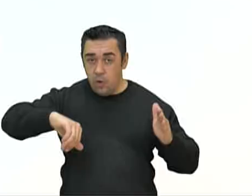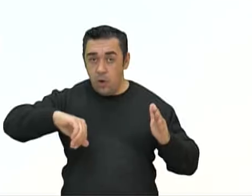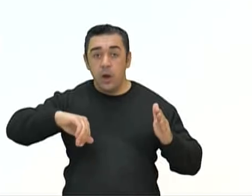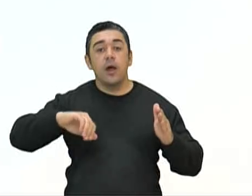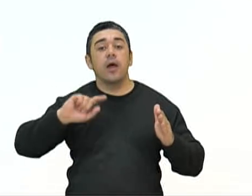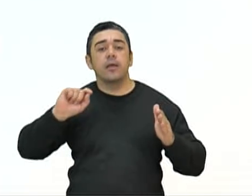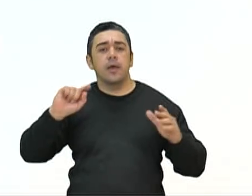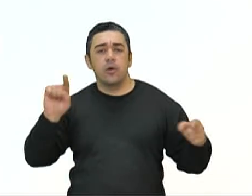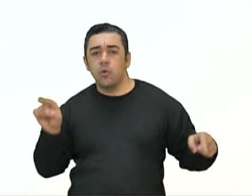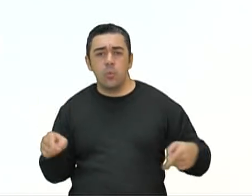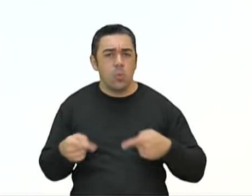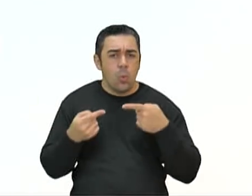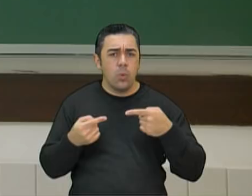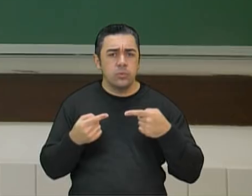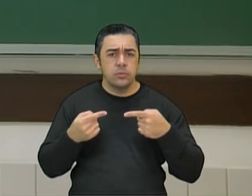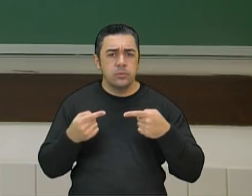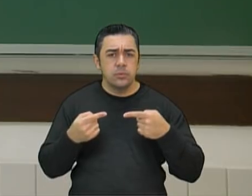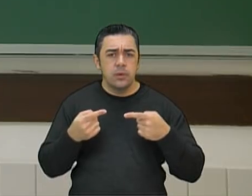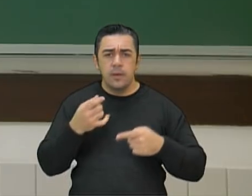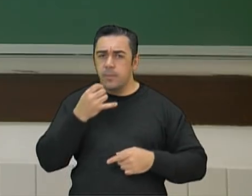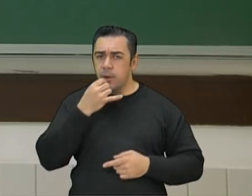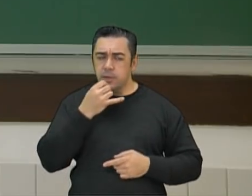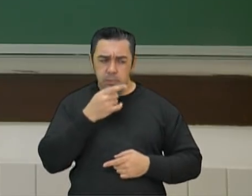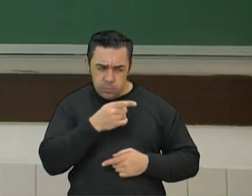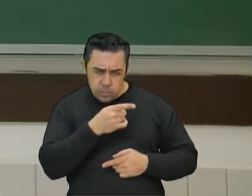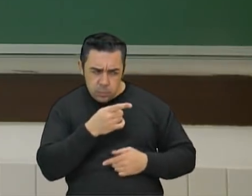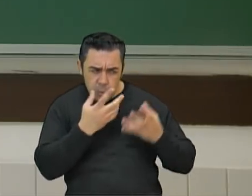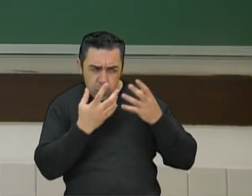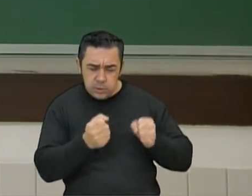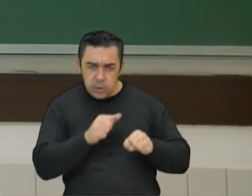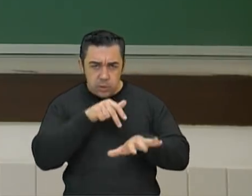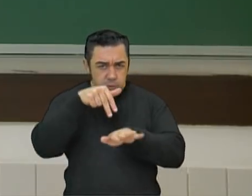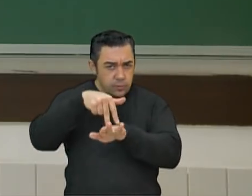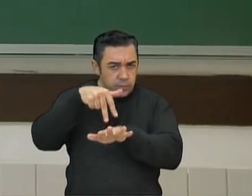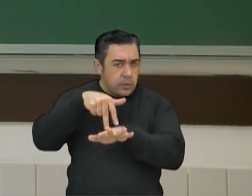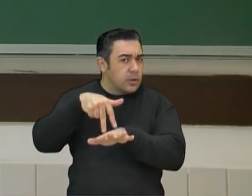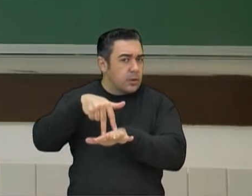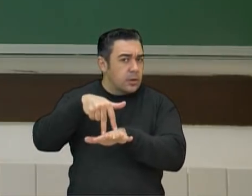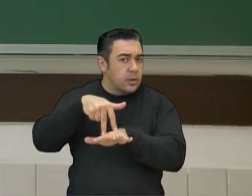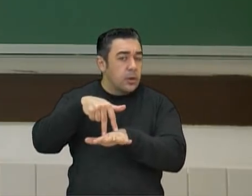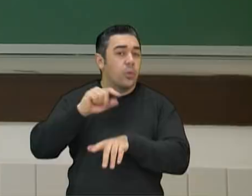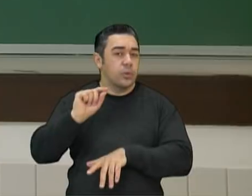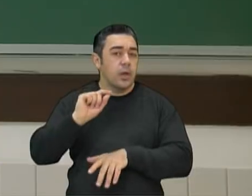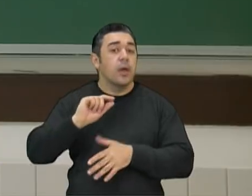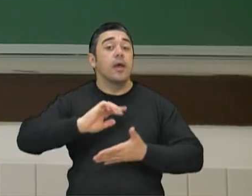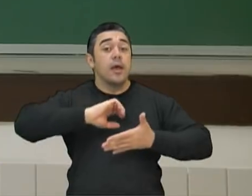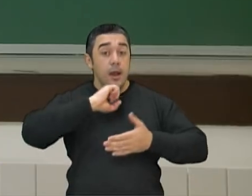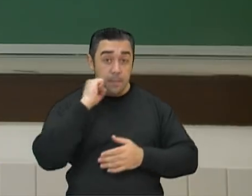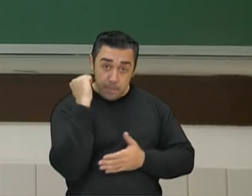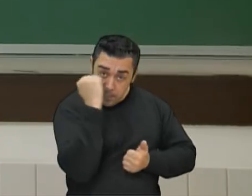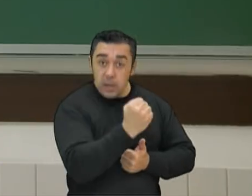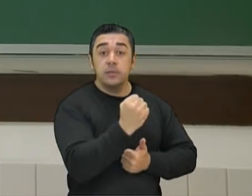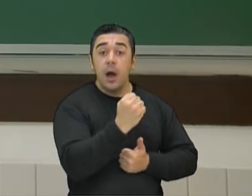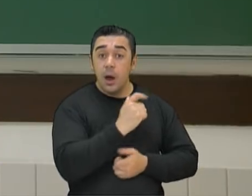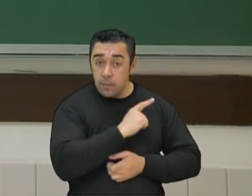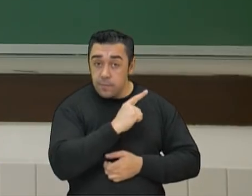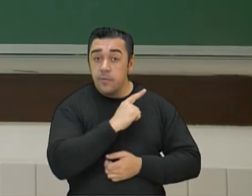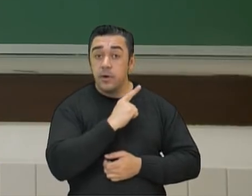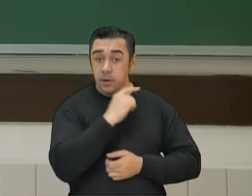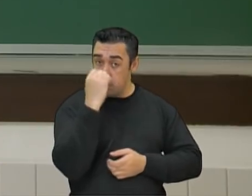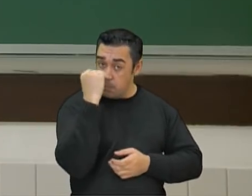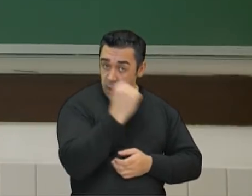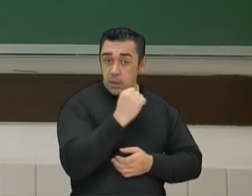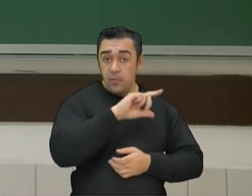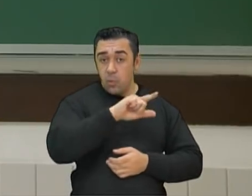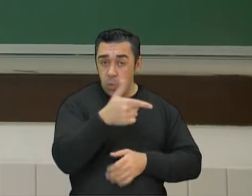os adversários. E por agir contra os adversários é de eliminar fisicamente os adversários.